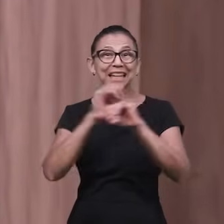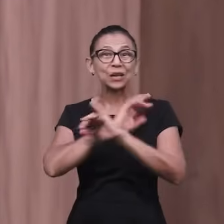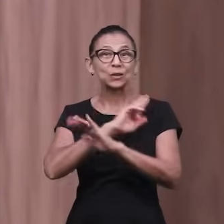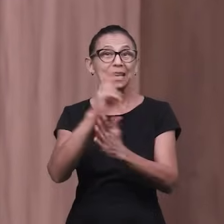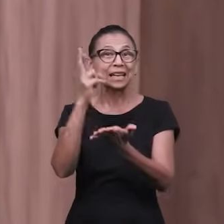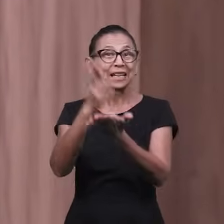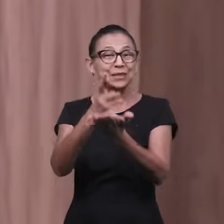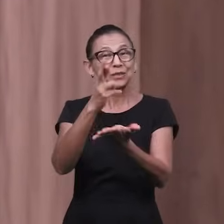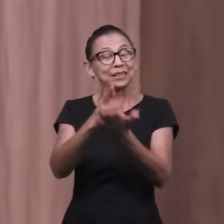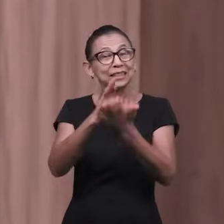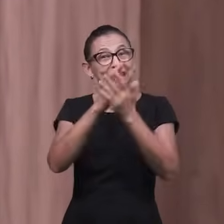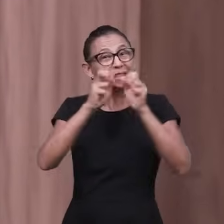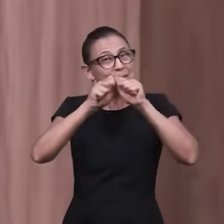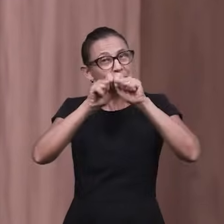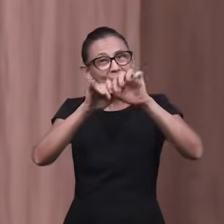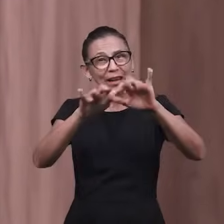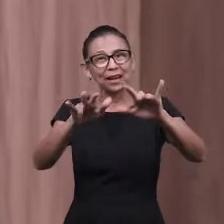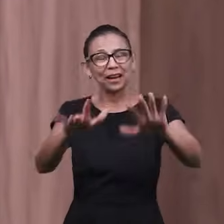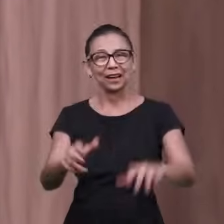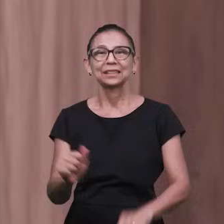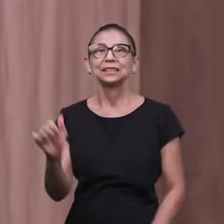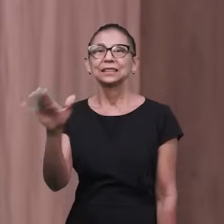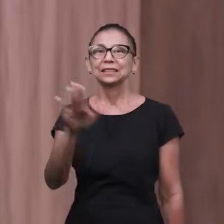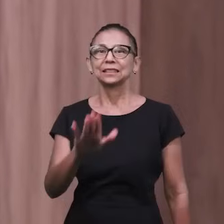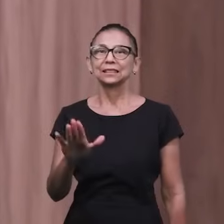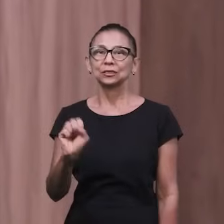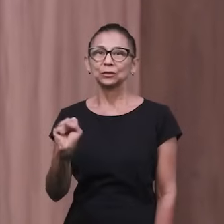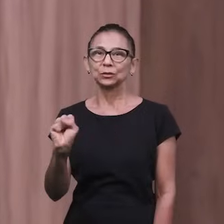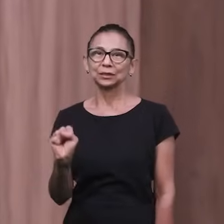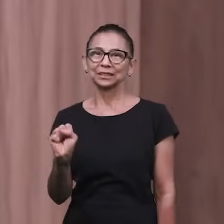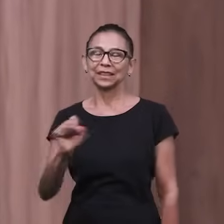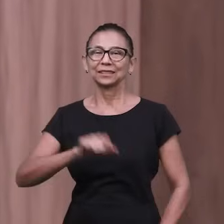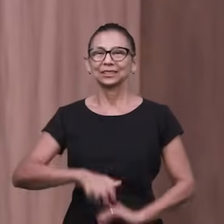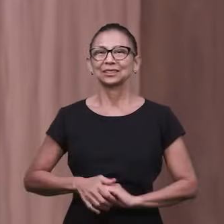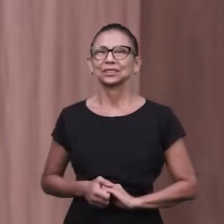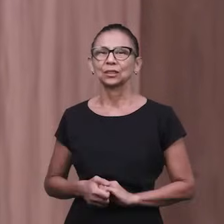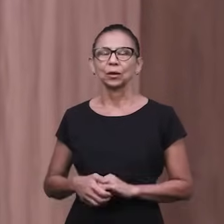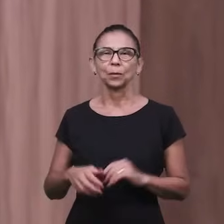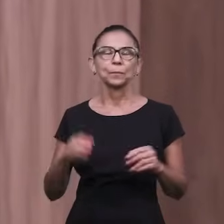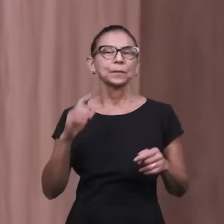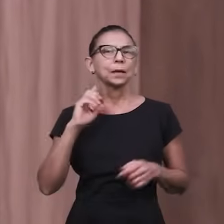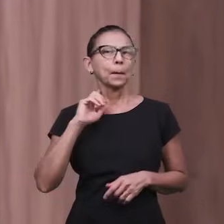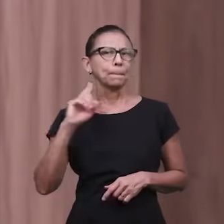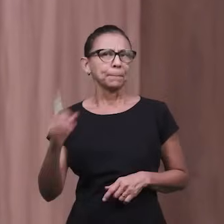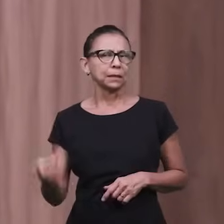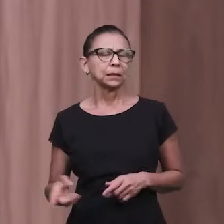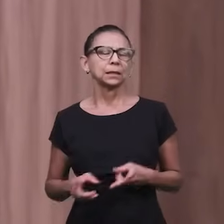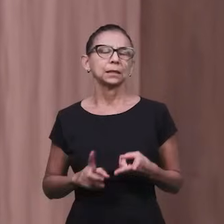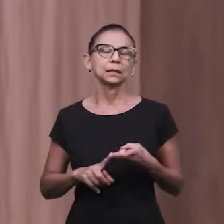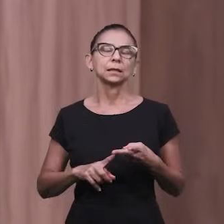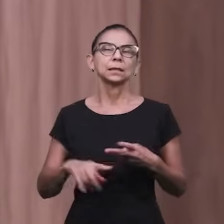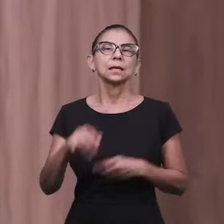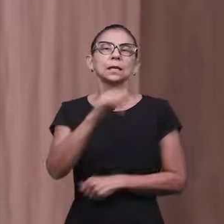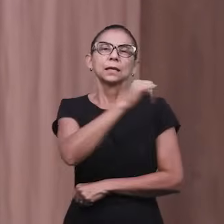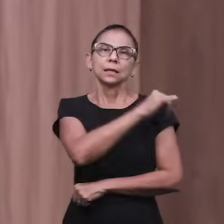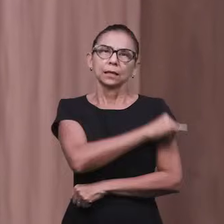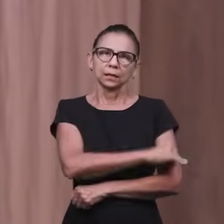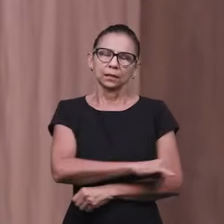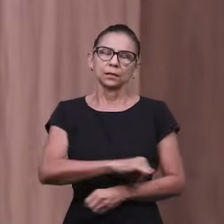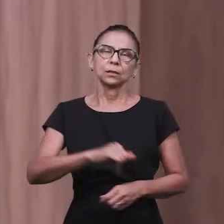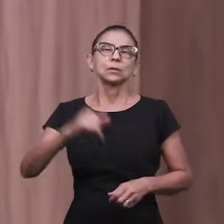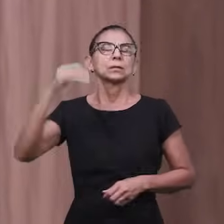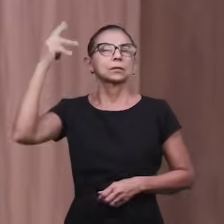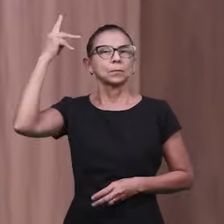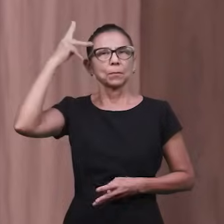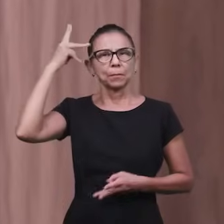Isso mesmo, os resultados do Trombetas e Festas na região sudeste. Nós vamos falar sobre Minas Gerais, vamos falar dos irmãos do Rio de